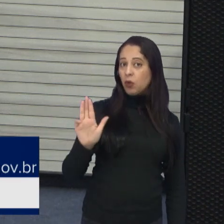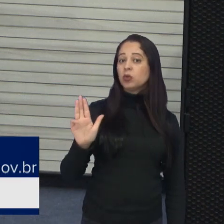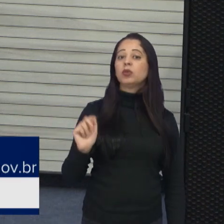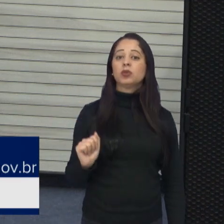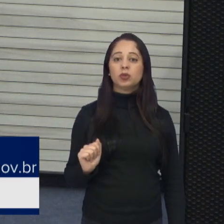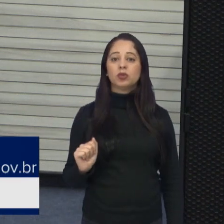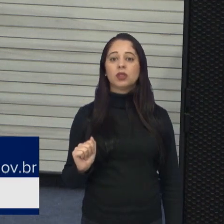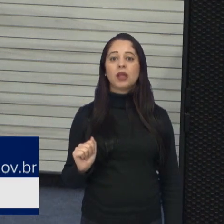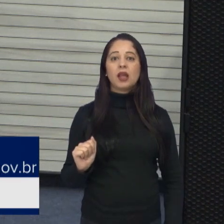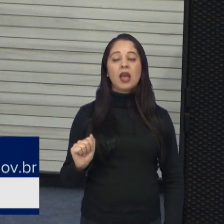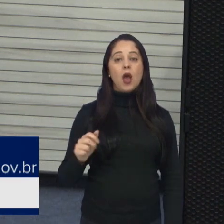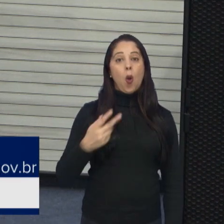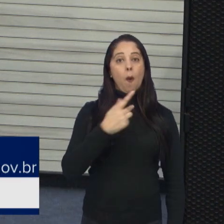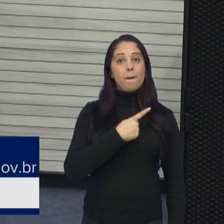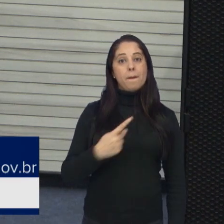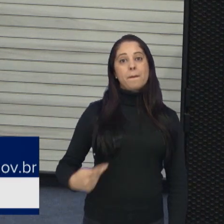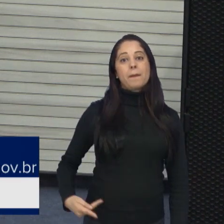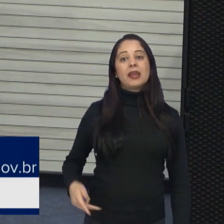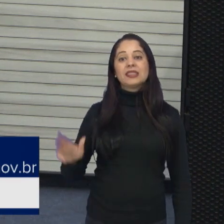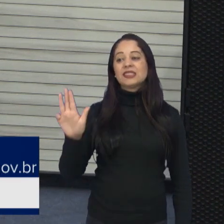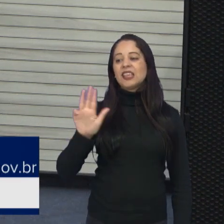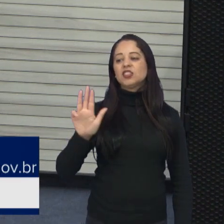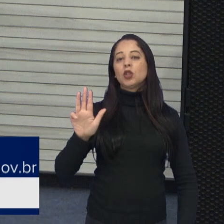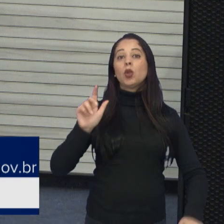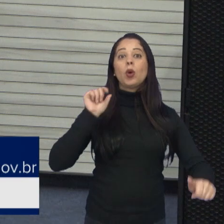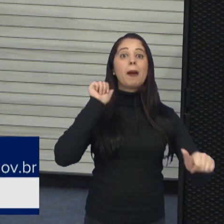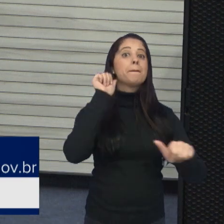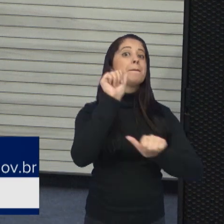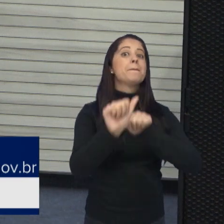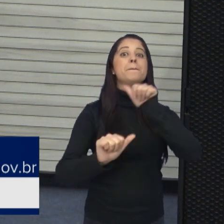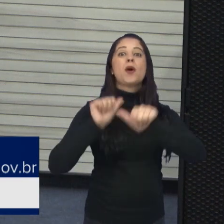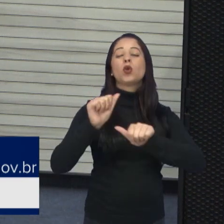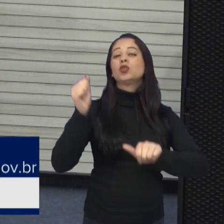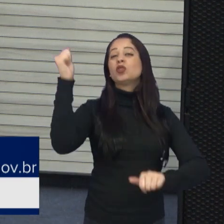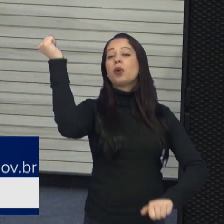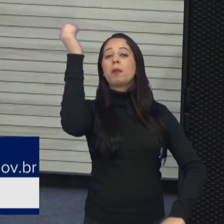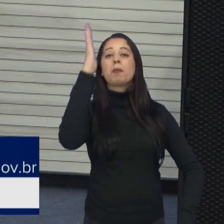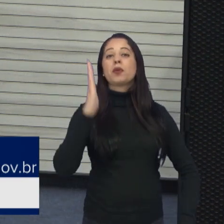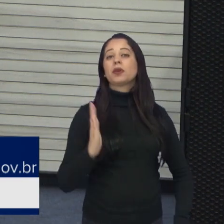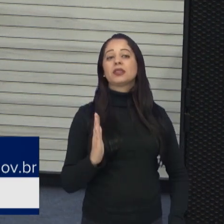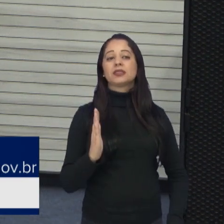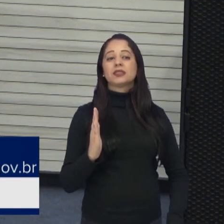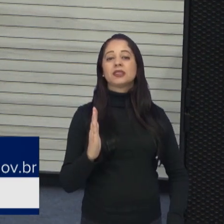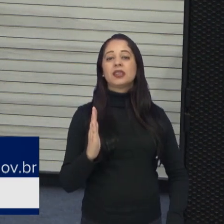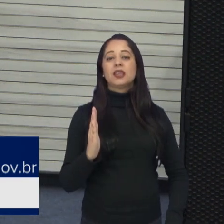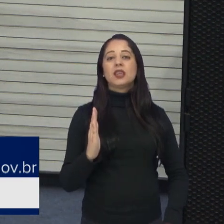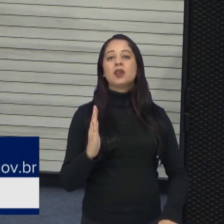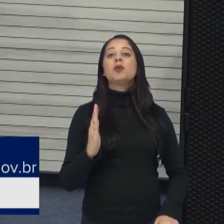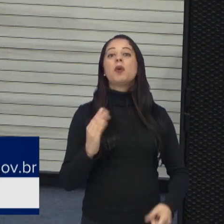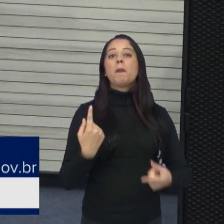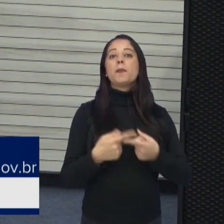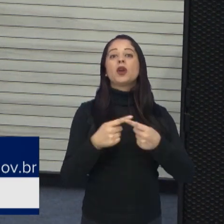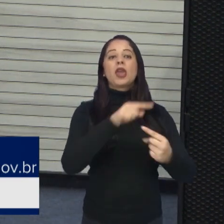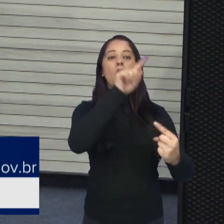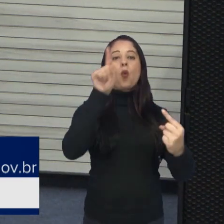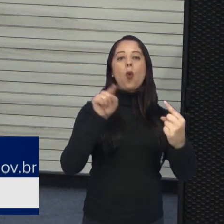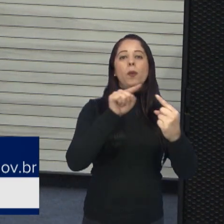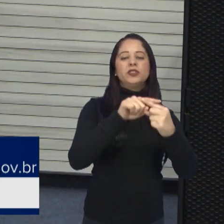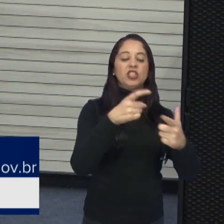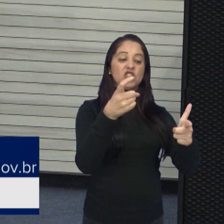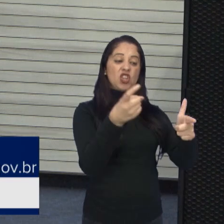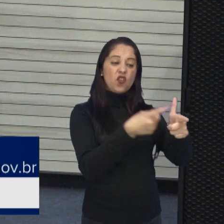Lula mudou o Brasil com a proposta do Desenrola e